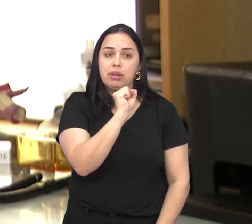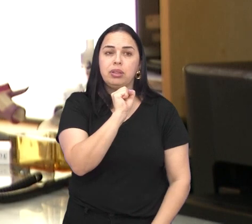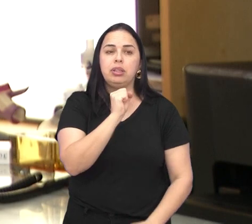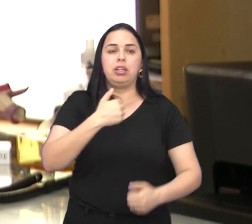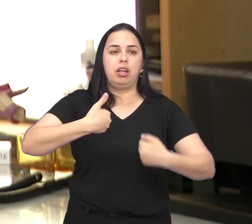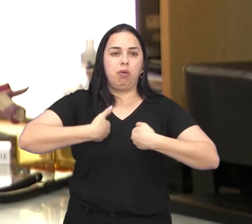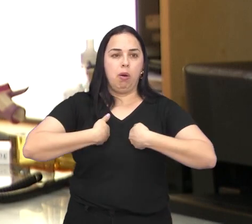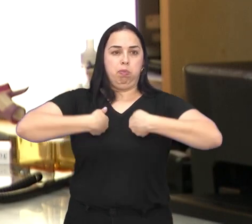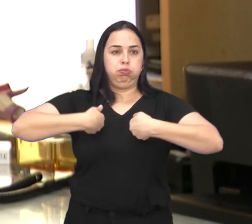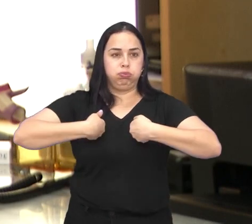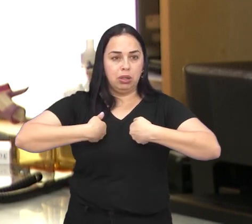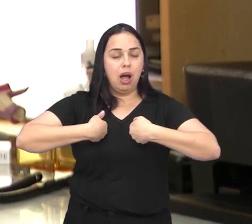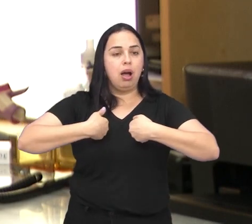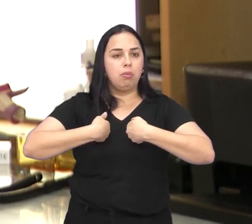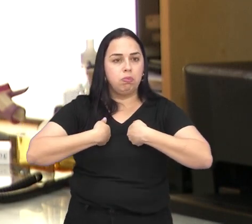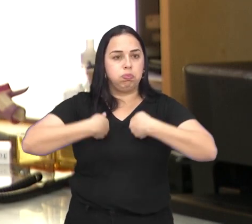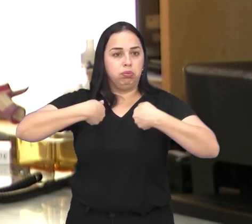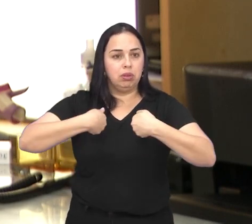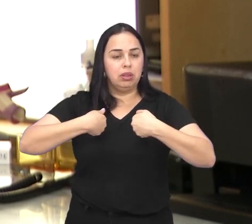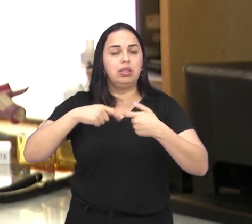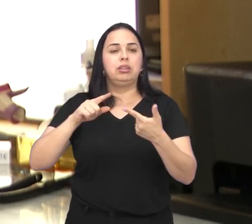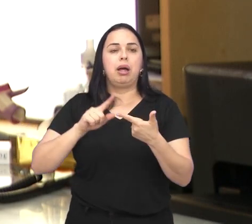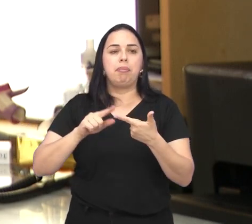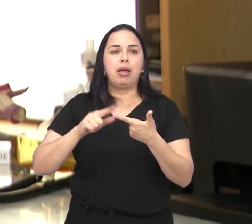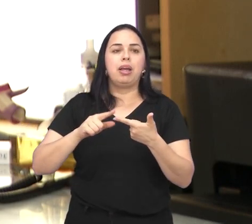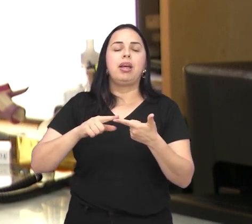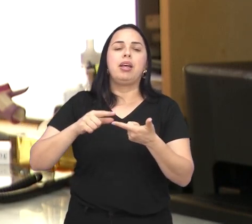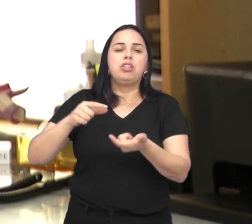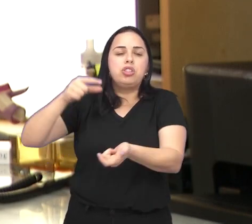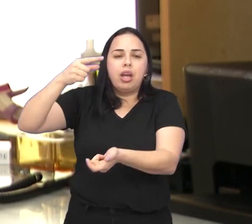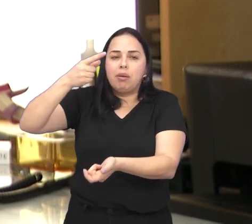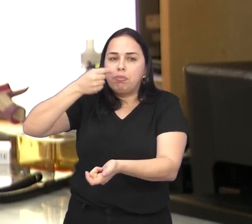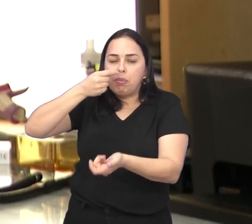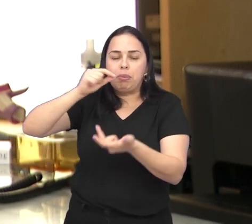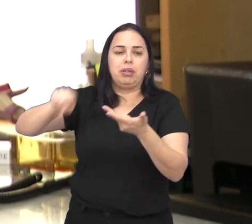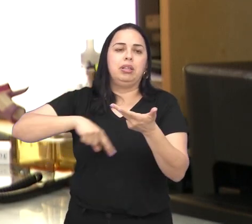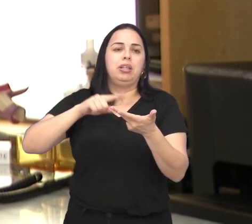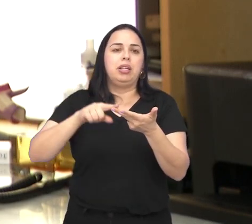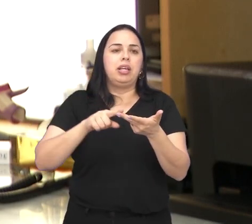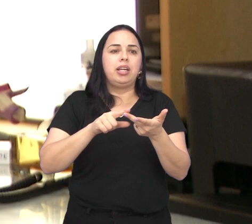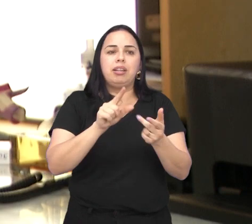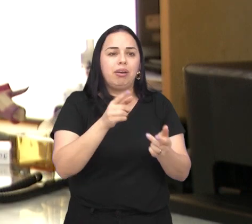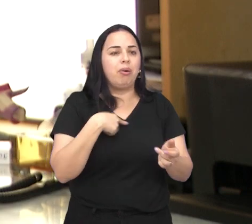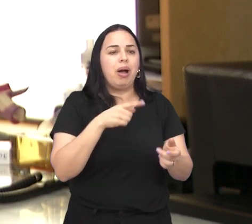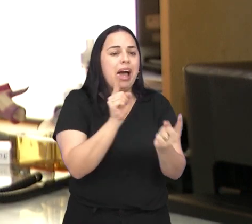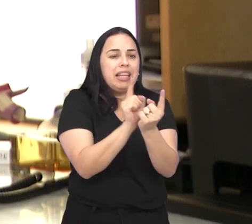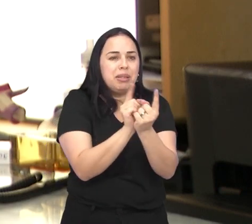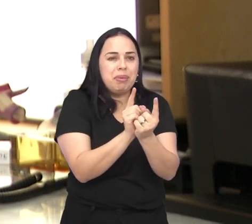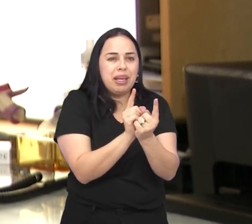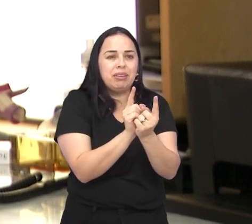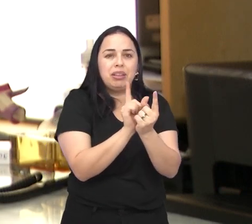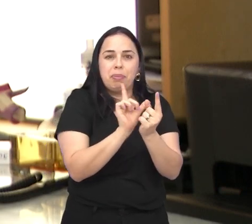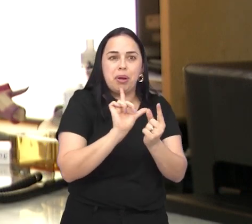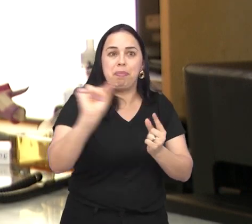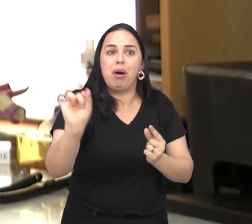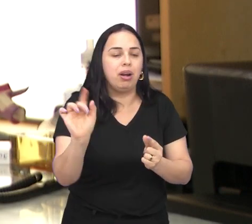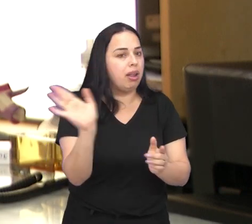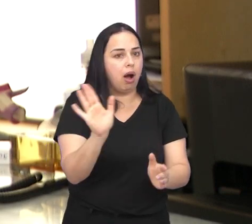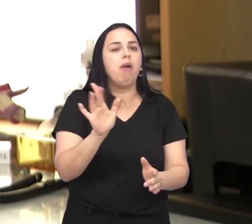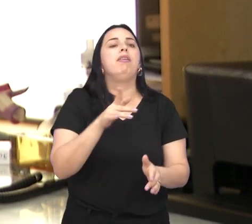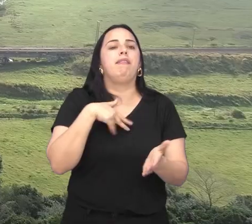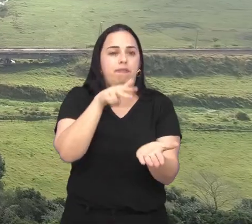protocolos de atendimento, de fazer eletrocardiograma seriado, de fazer dosagem de enzimas, de não liberar o paciente no